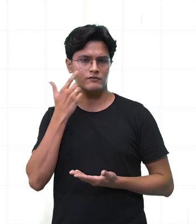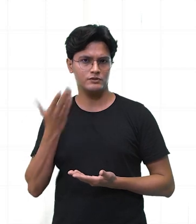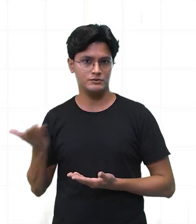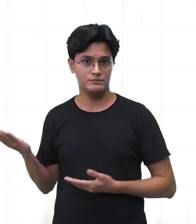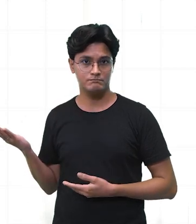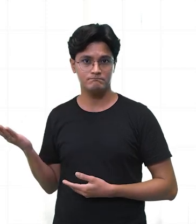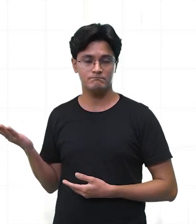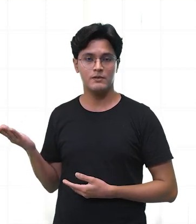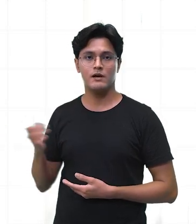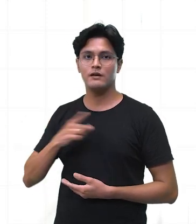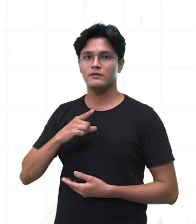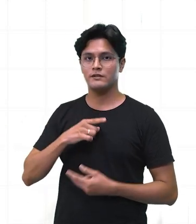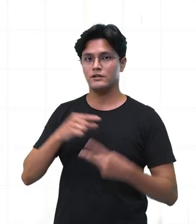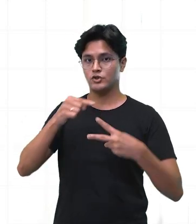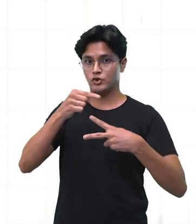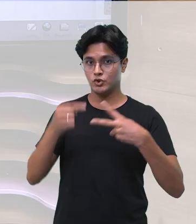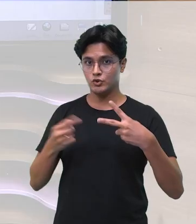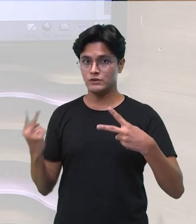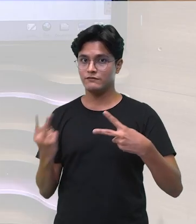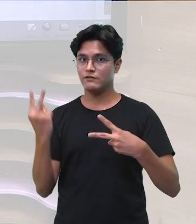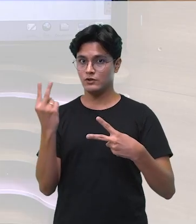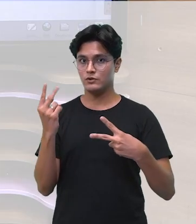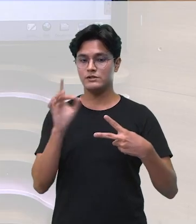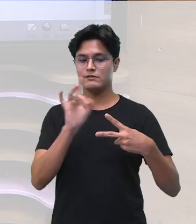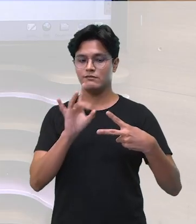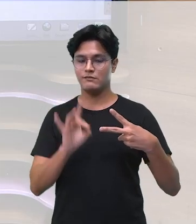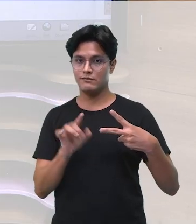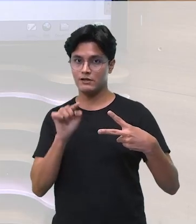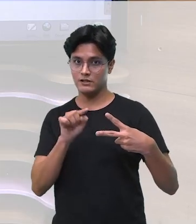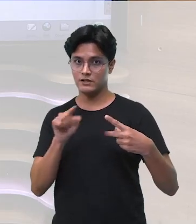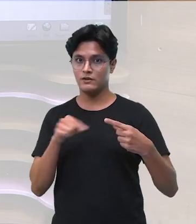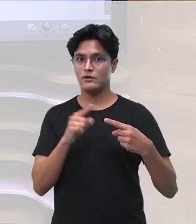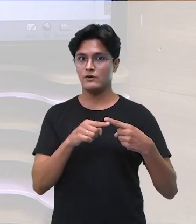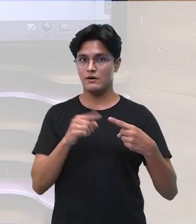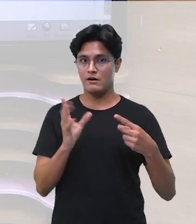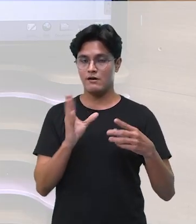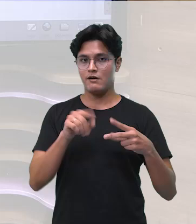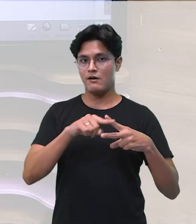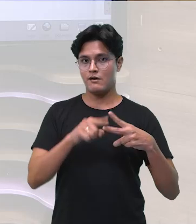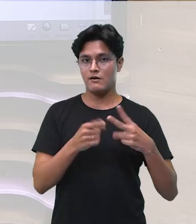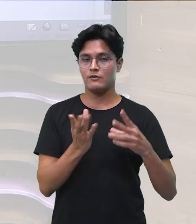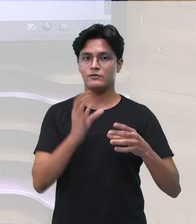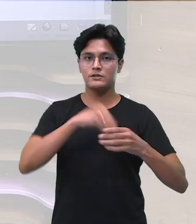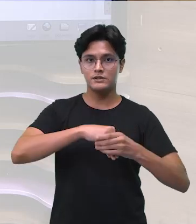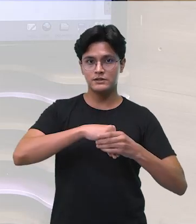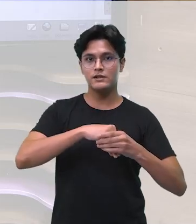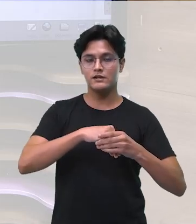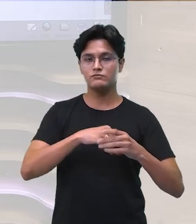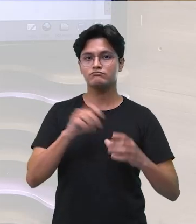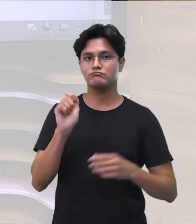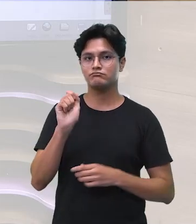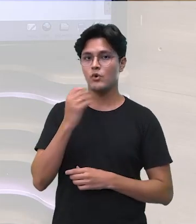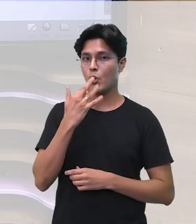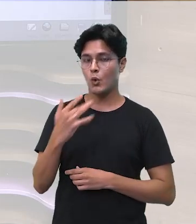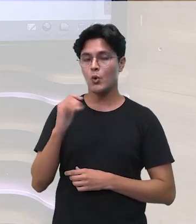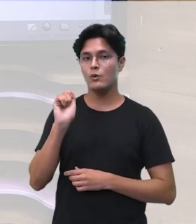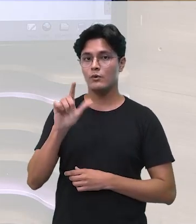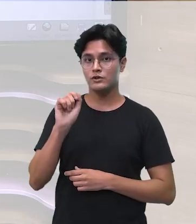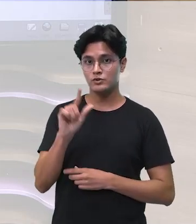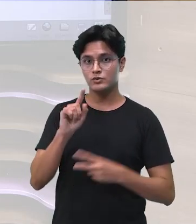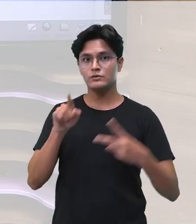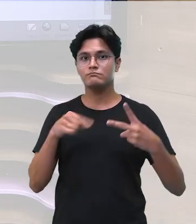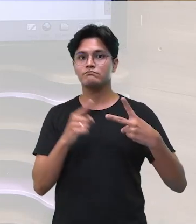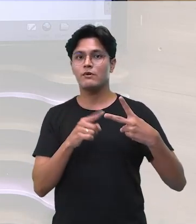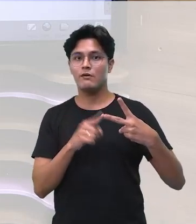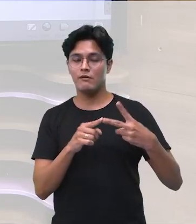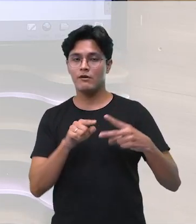eu tenho aí dois valores. Um valor para o ângulo interno, que é esse azul, tá? E o outro valor